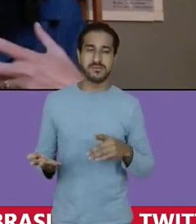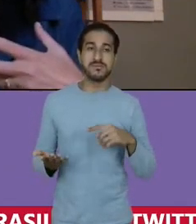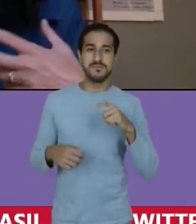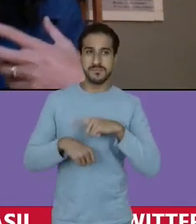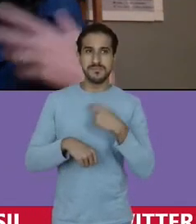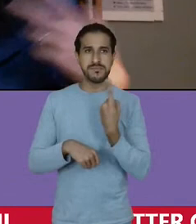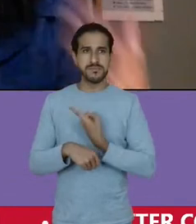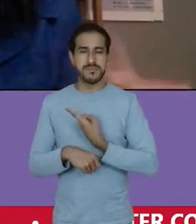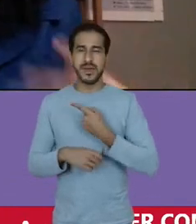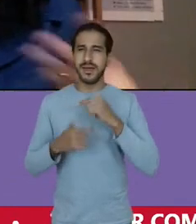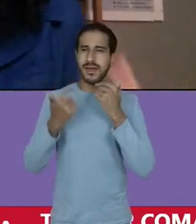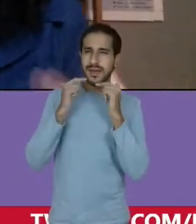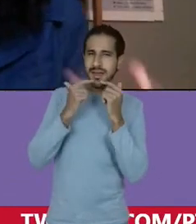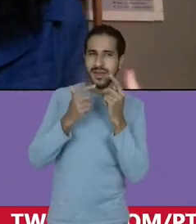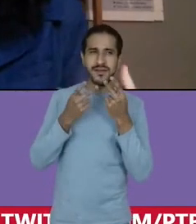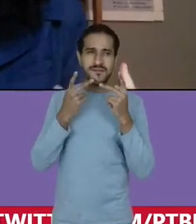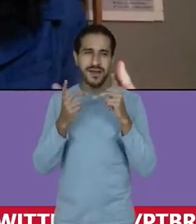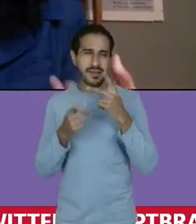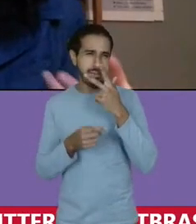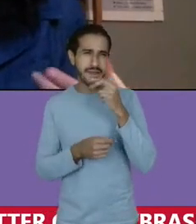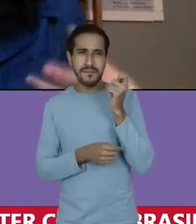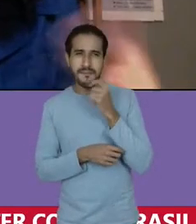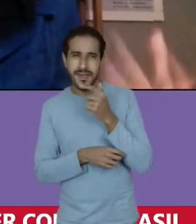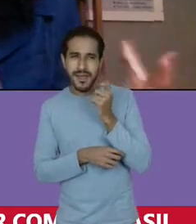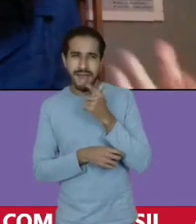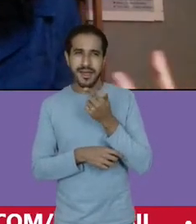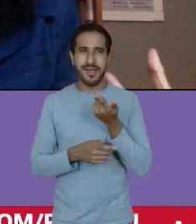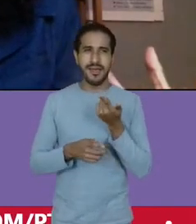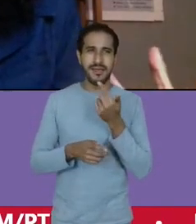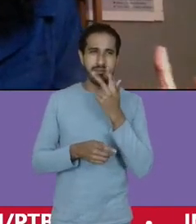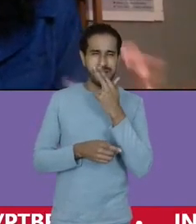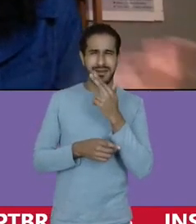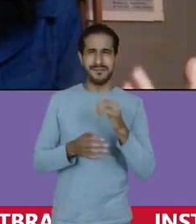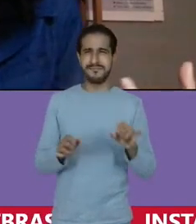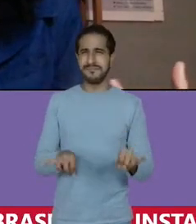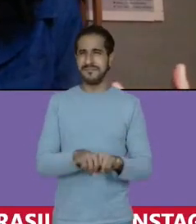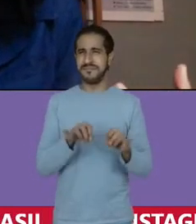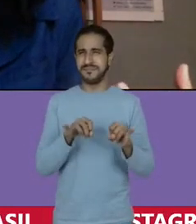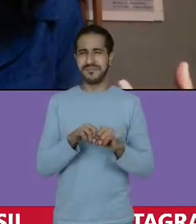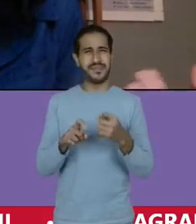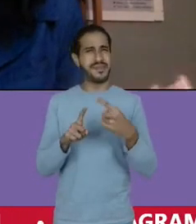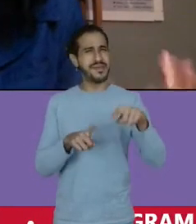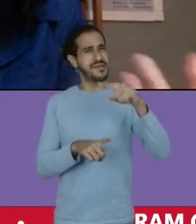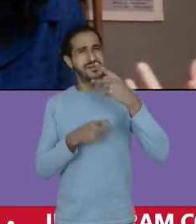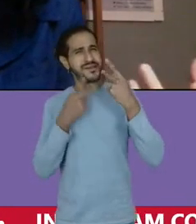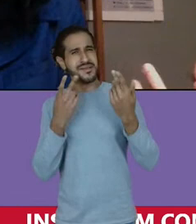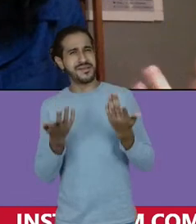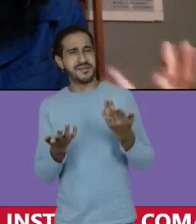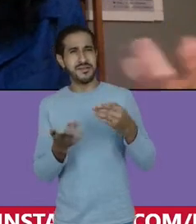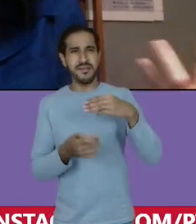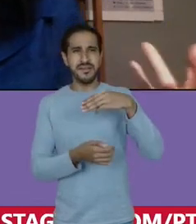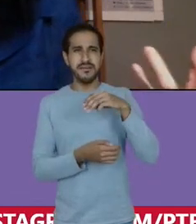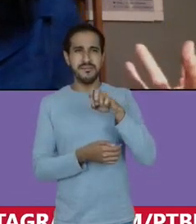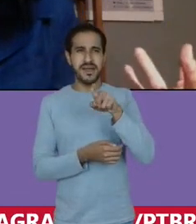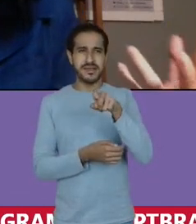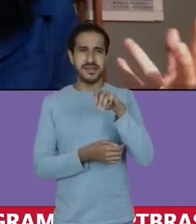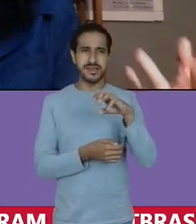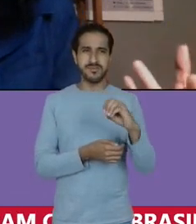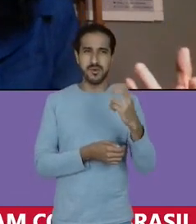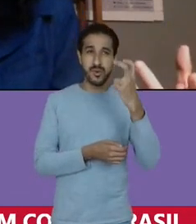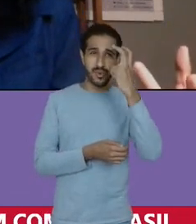gente ri e acha que é meio piada, é meio ridículo, o que, que eles estão falando? Marxismo cultural,